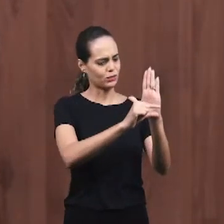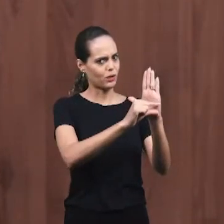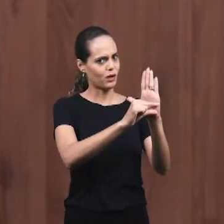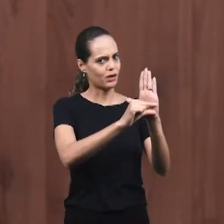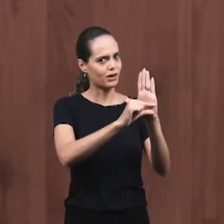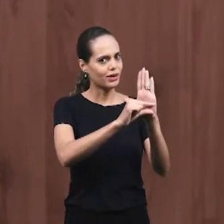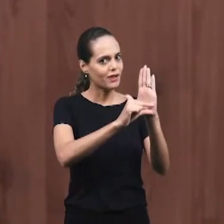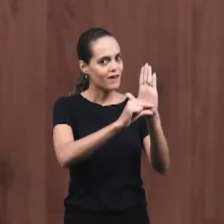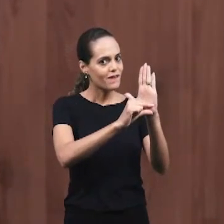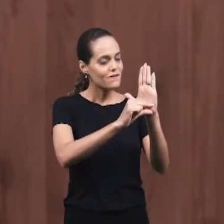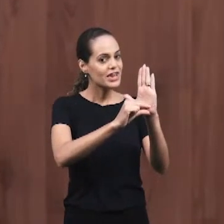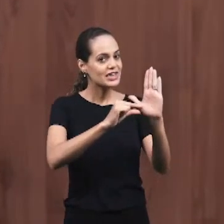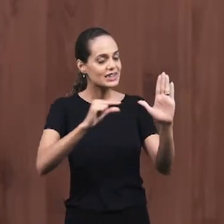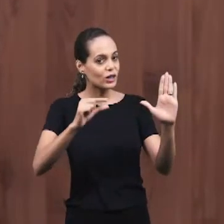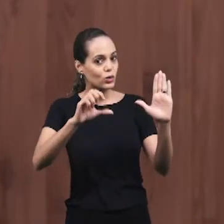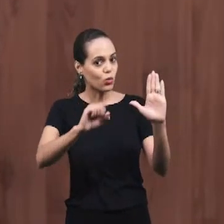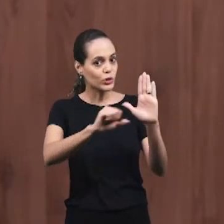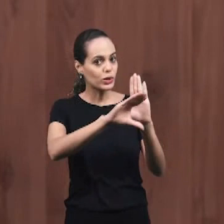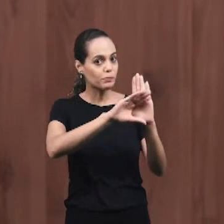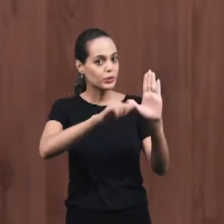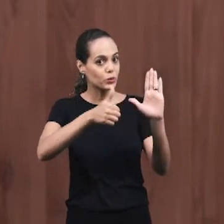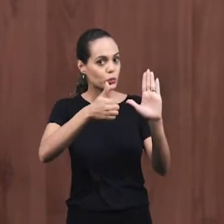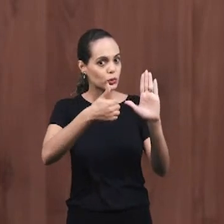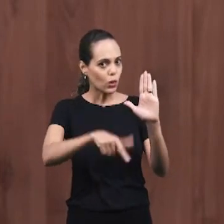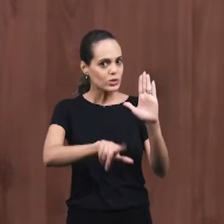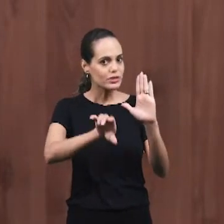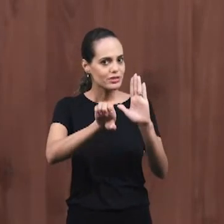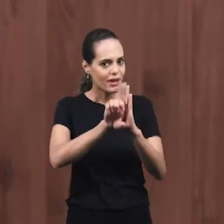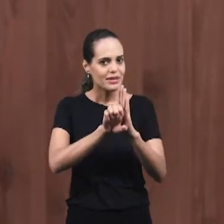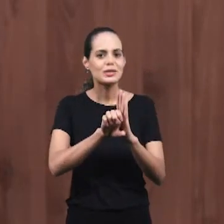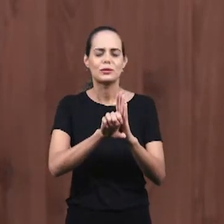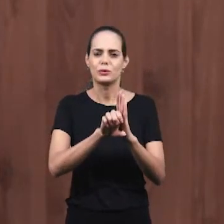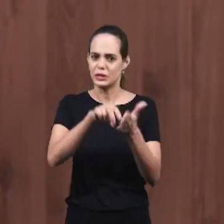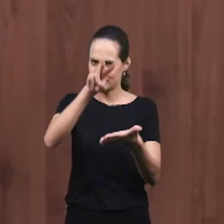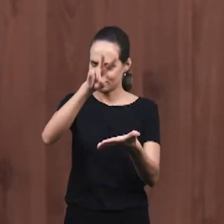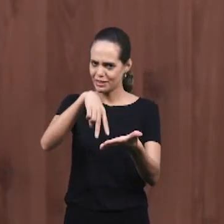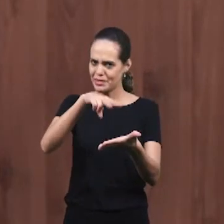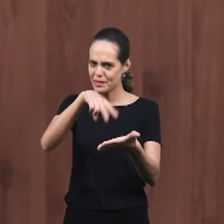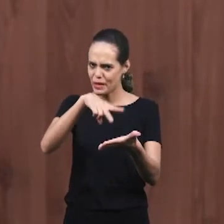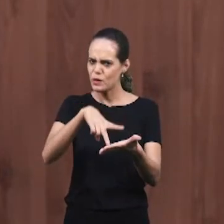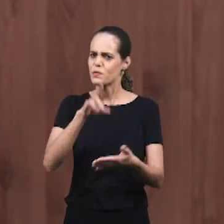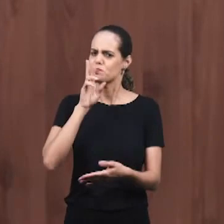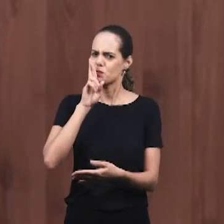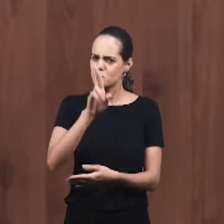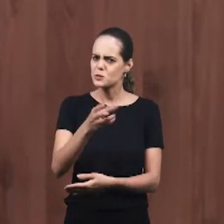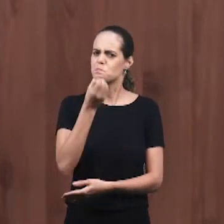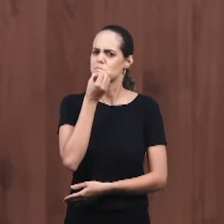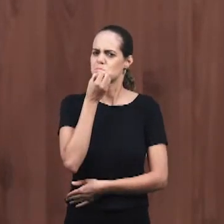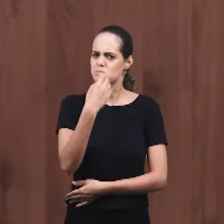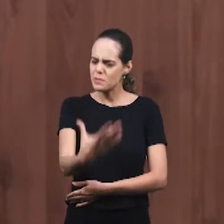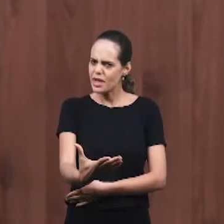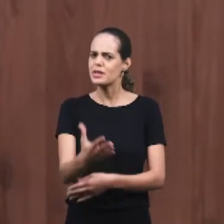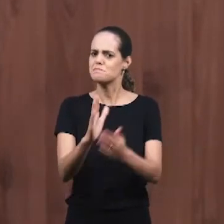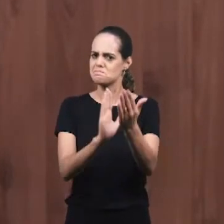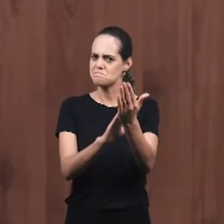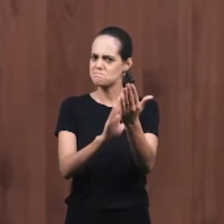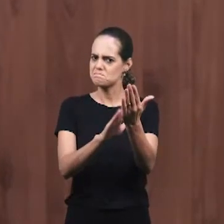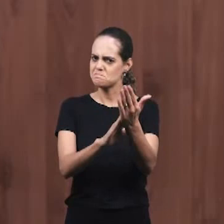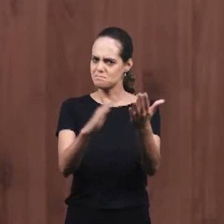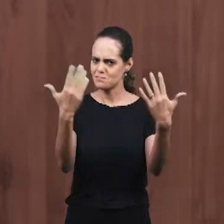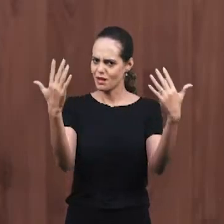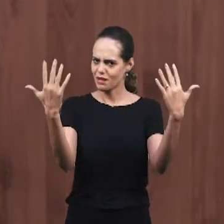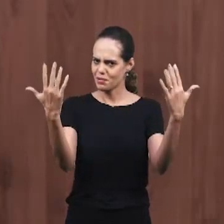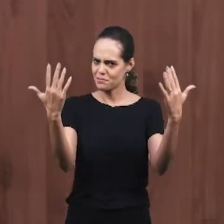acordo com o texto bíblico de Êxodo, capítulo 12, versículo 8, que foi lido para ele. Muito obrigado pela resposta dos